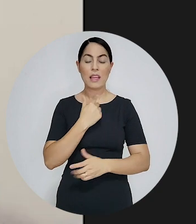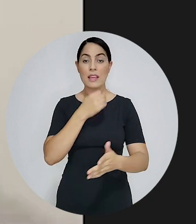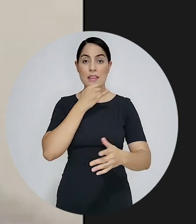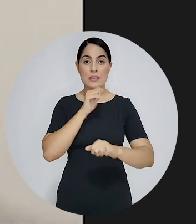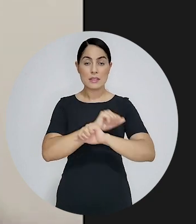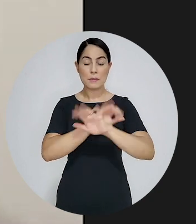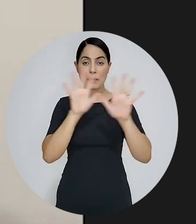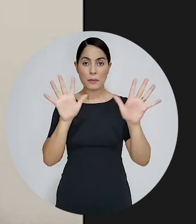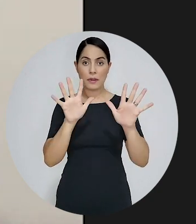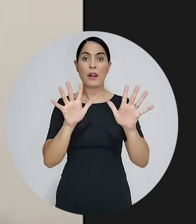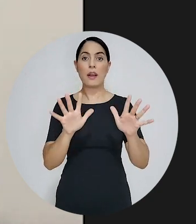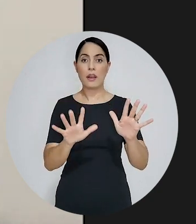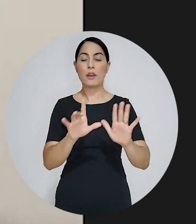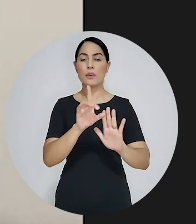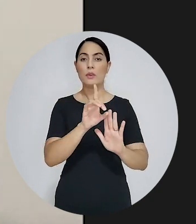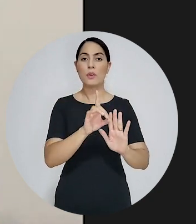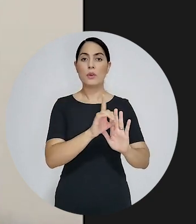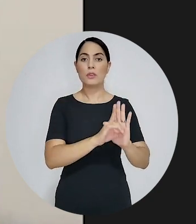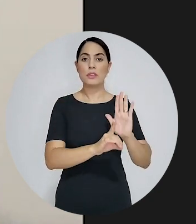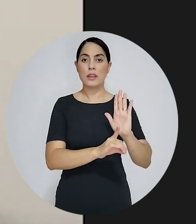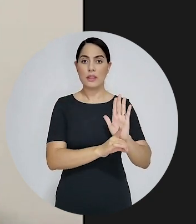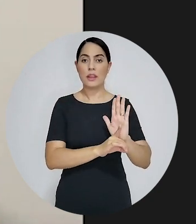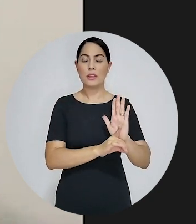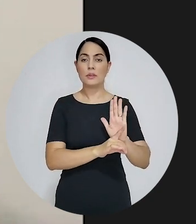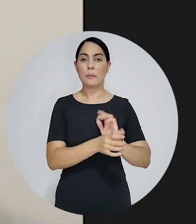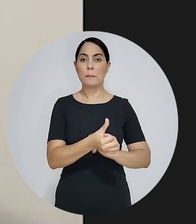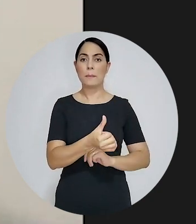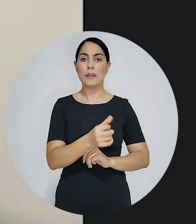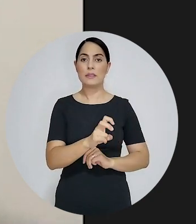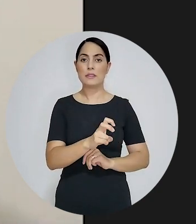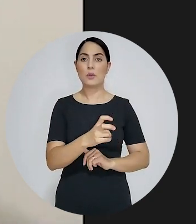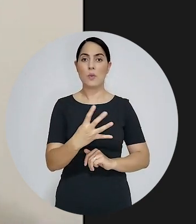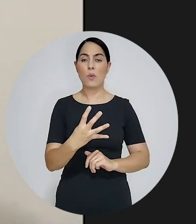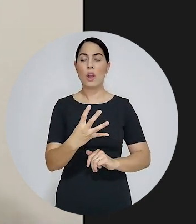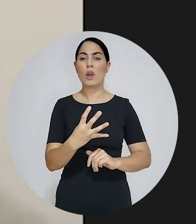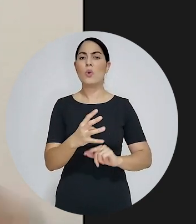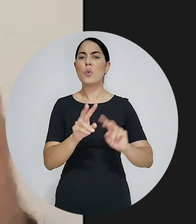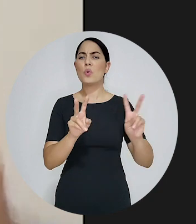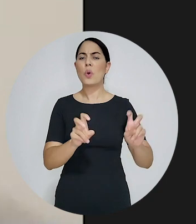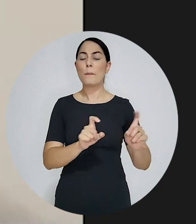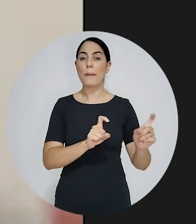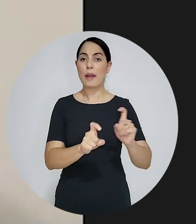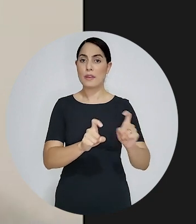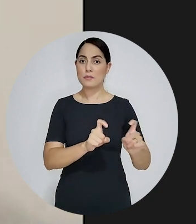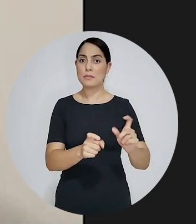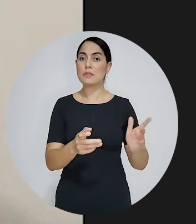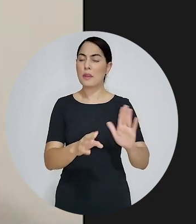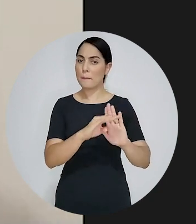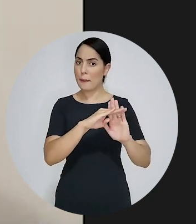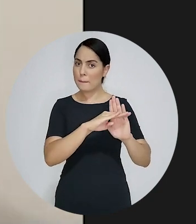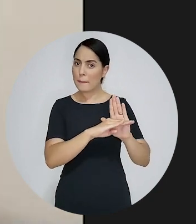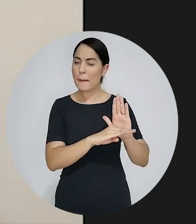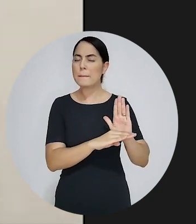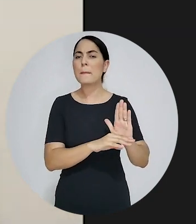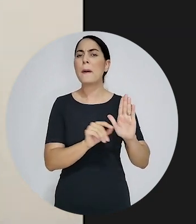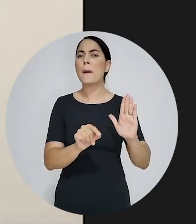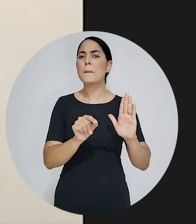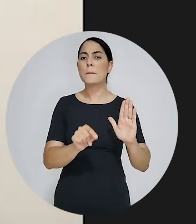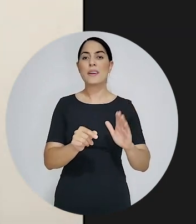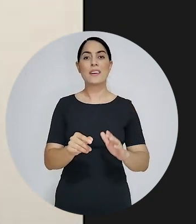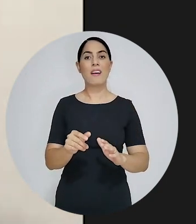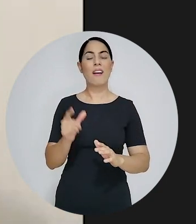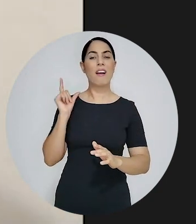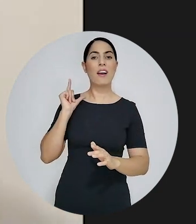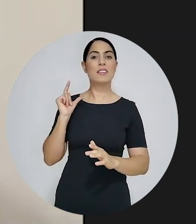matança. Inclusive, o decreto 654, de sanções administrativas, também orienta a apreensão e o cuidado. Então, o que vinha